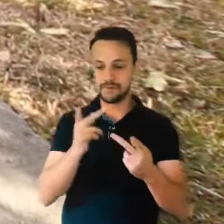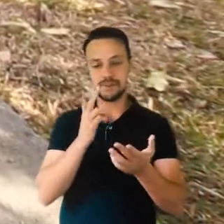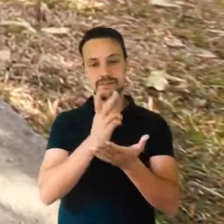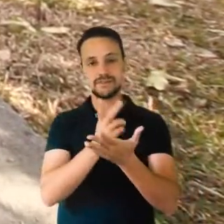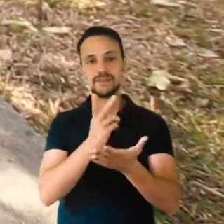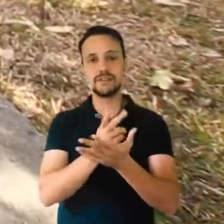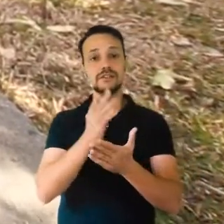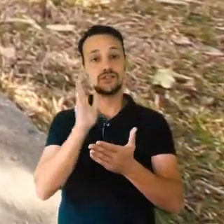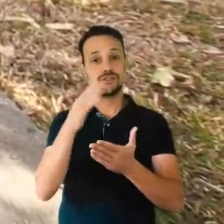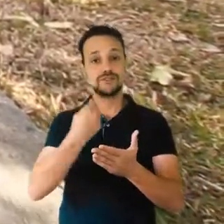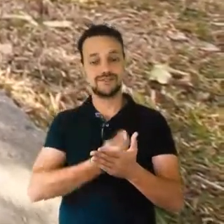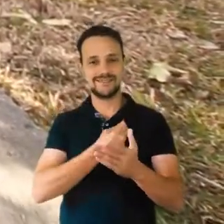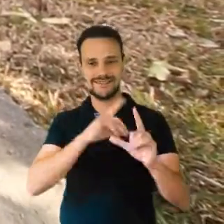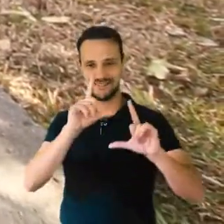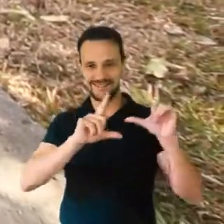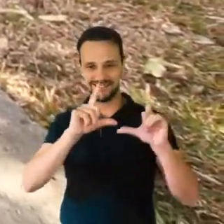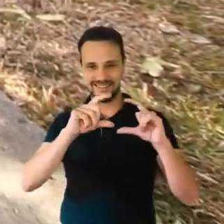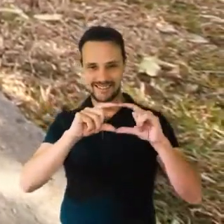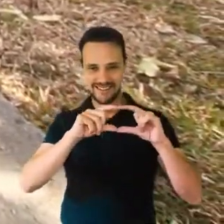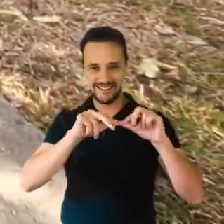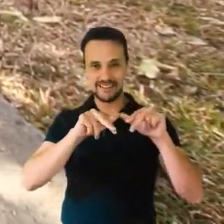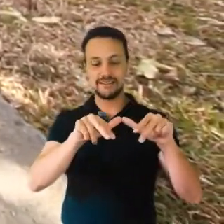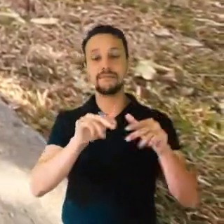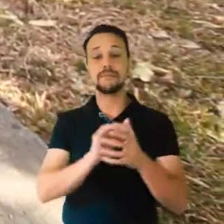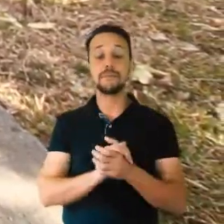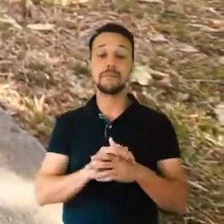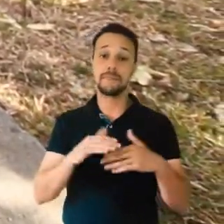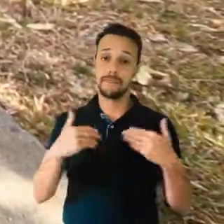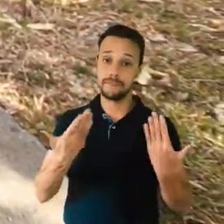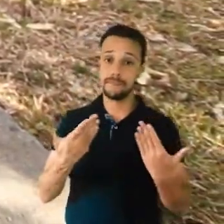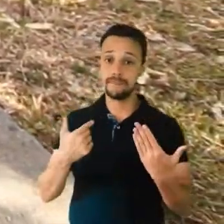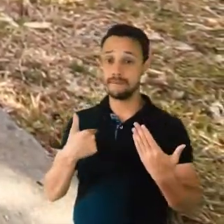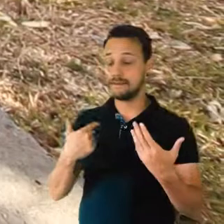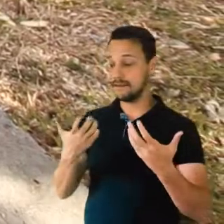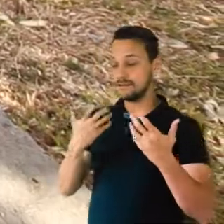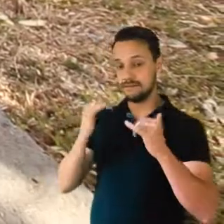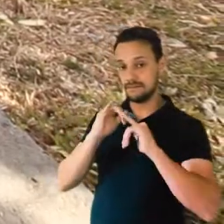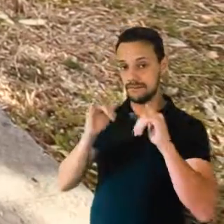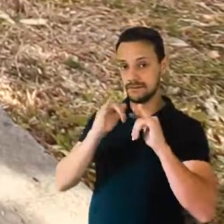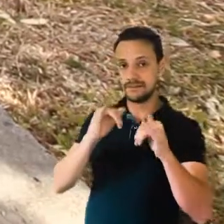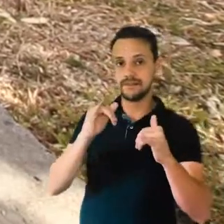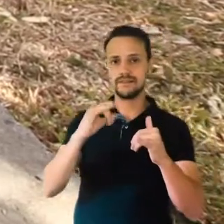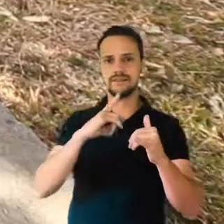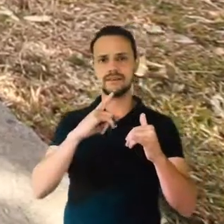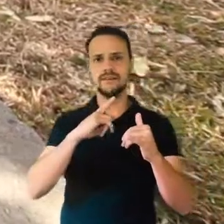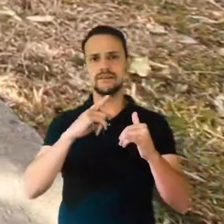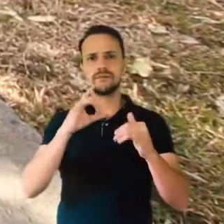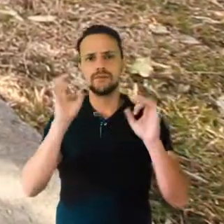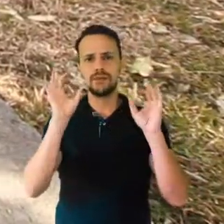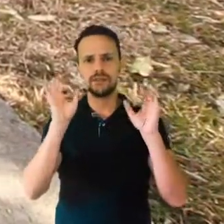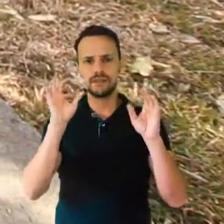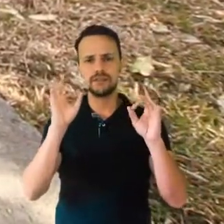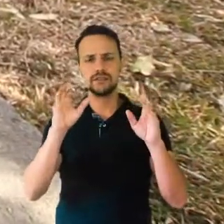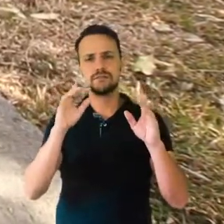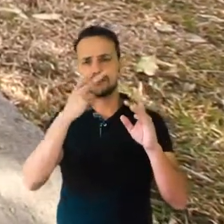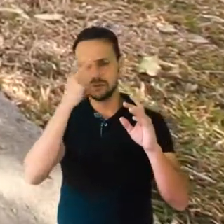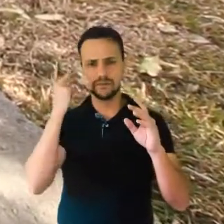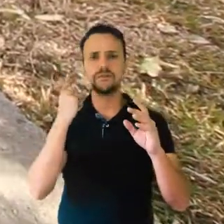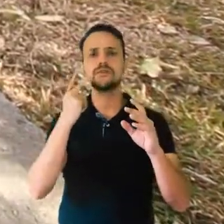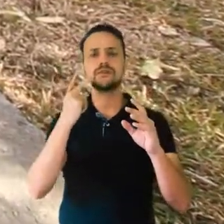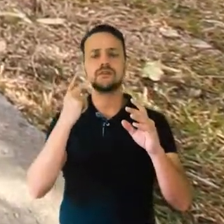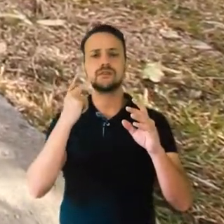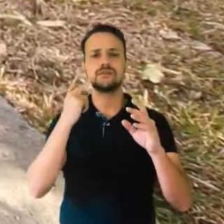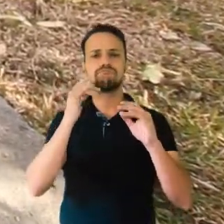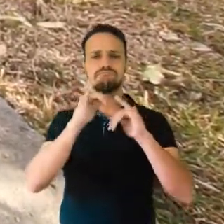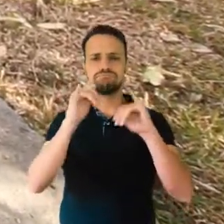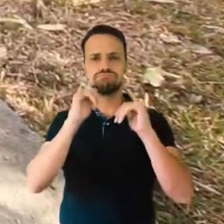conosco. Já está aqui na TV ADFIP, né? Bom, dá um recado especial para o pessoal de casa sobre essa